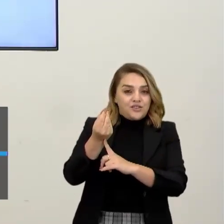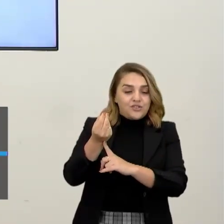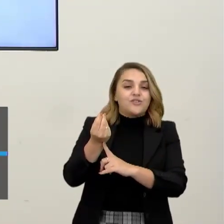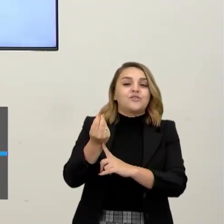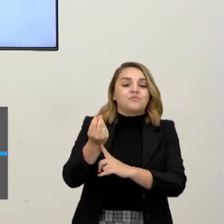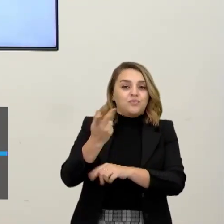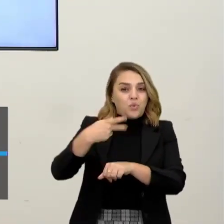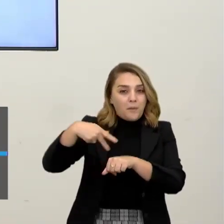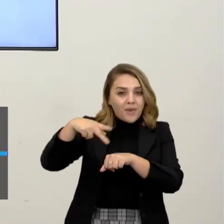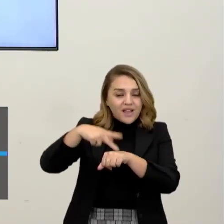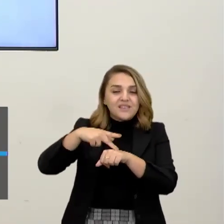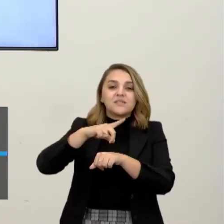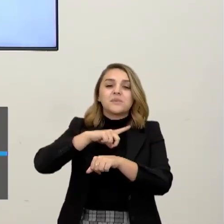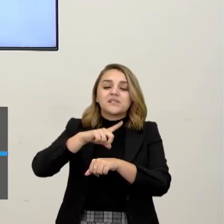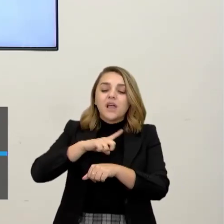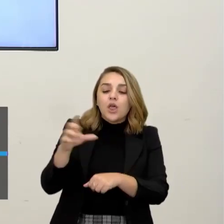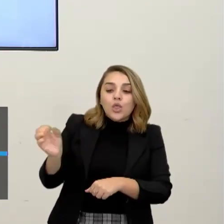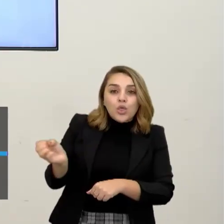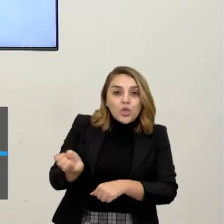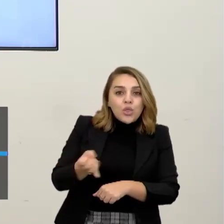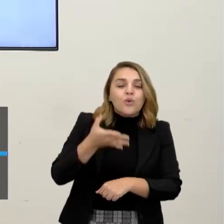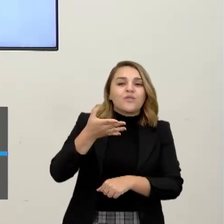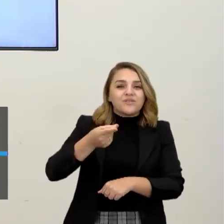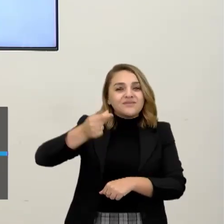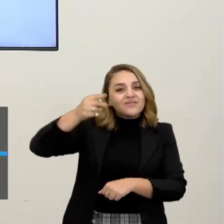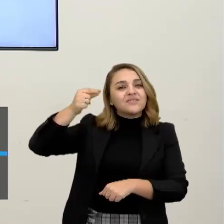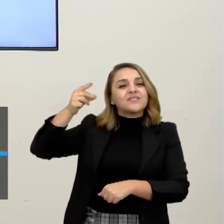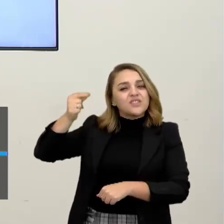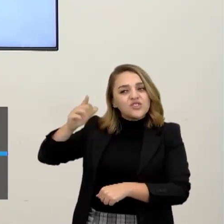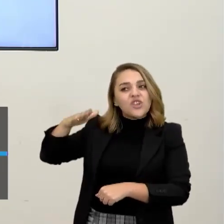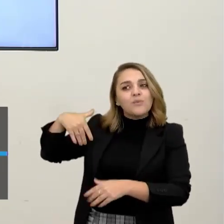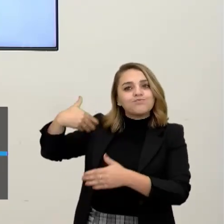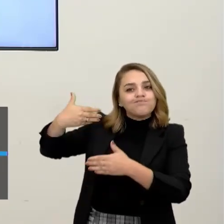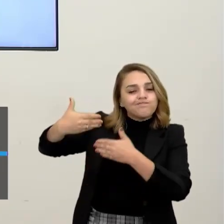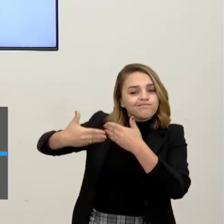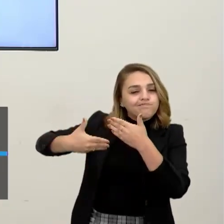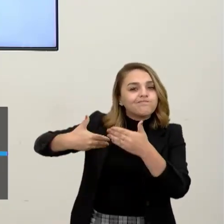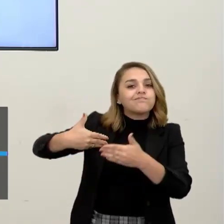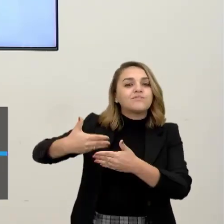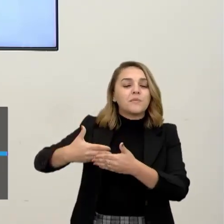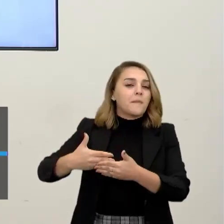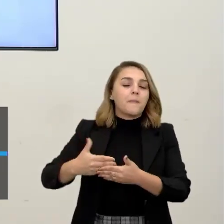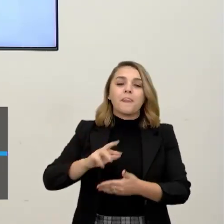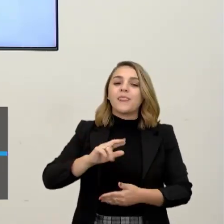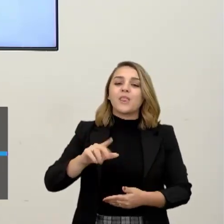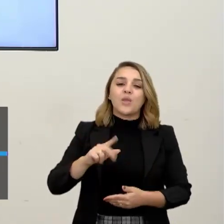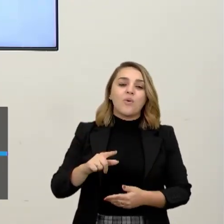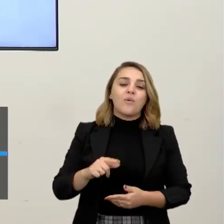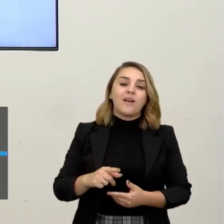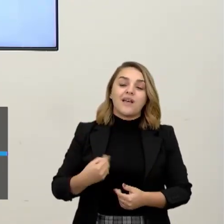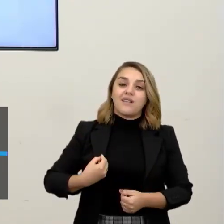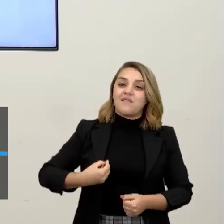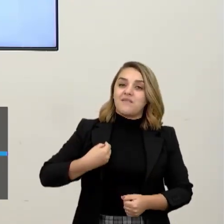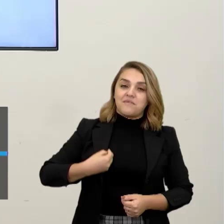uma renovação, trazendo aquilo que já havia no mundo de qualidade. Eles não estavam, na